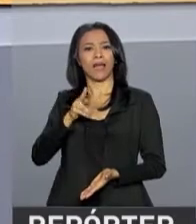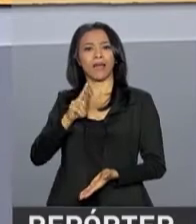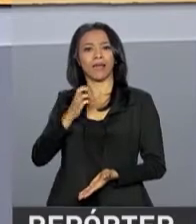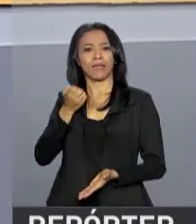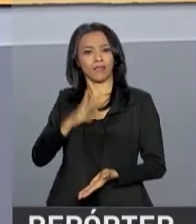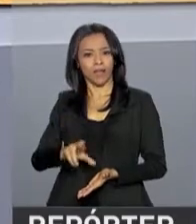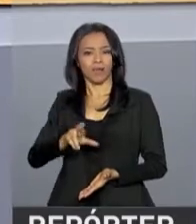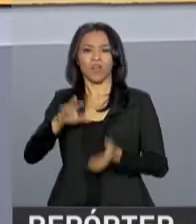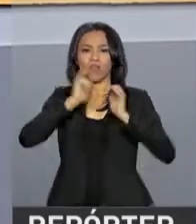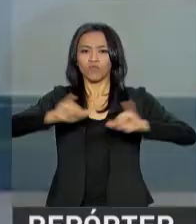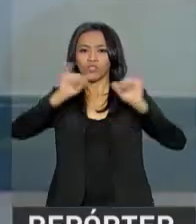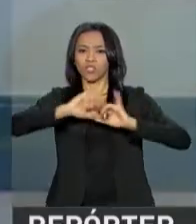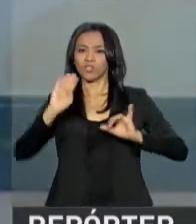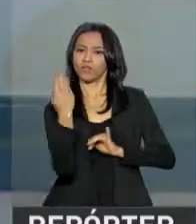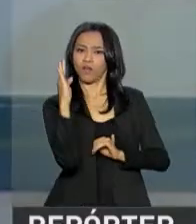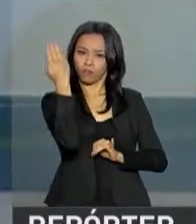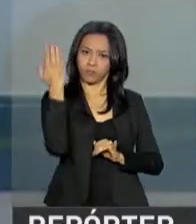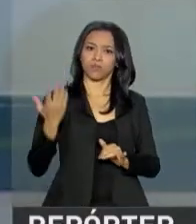falsas